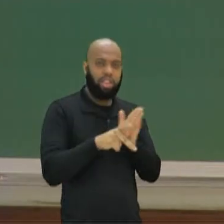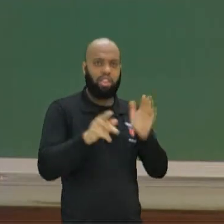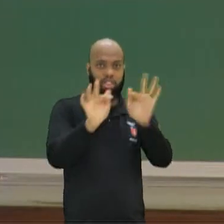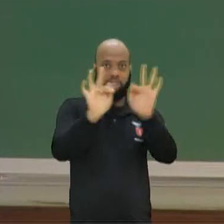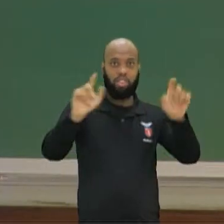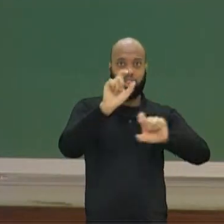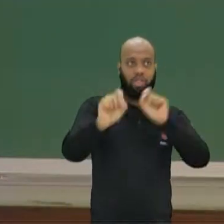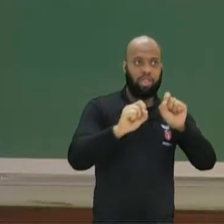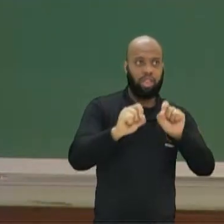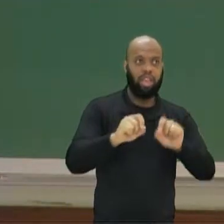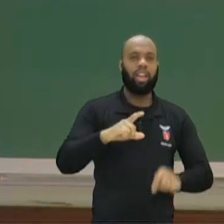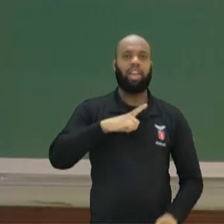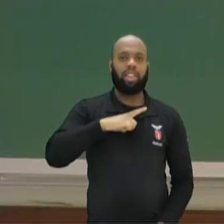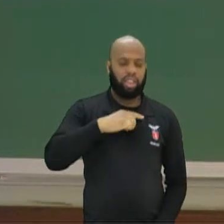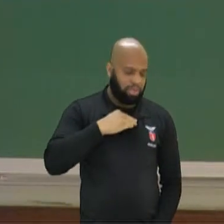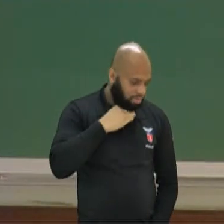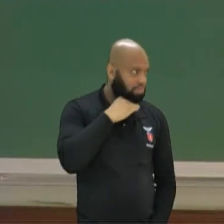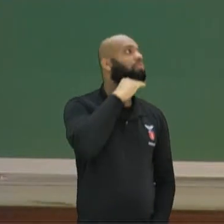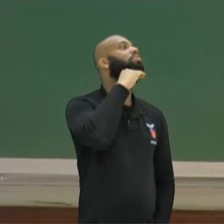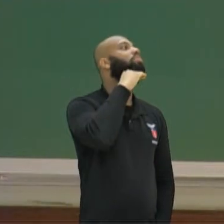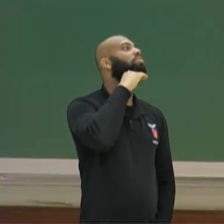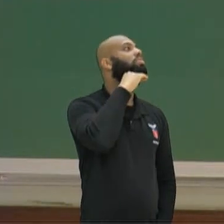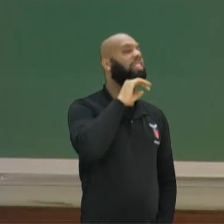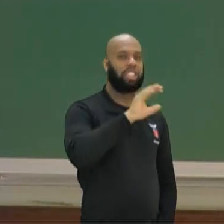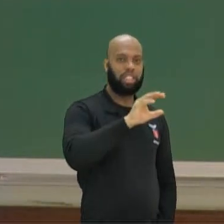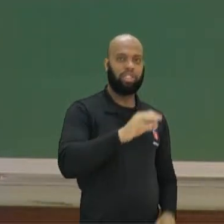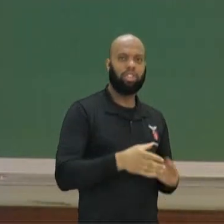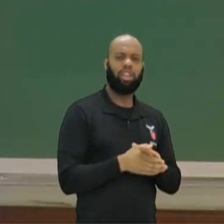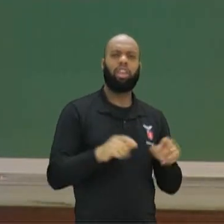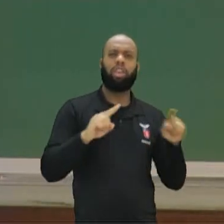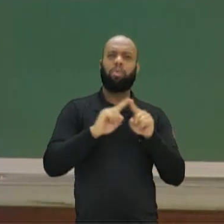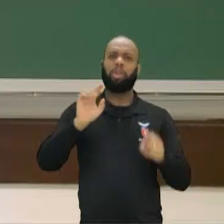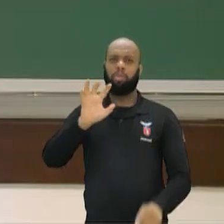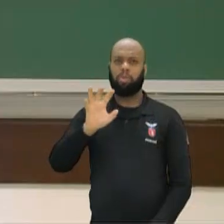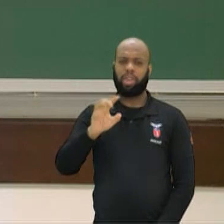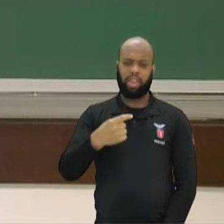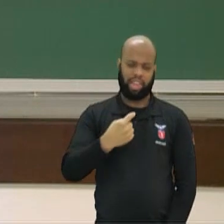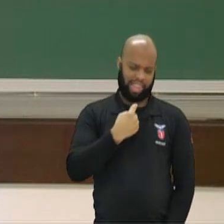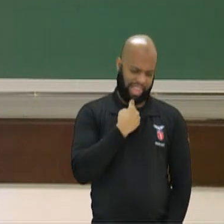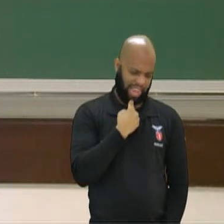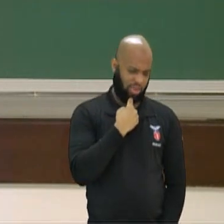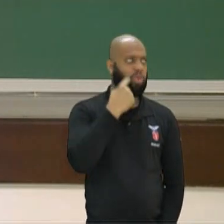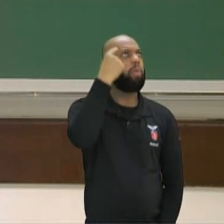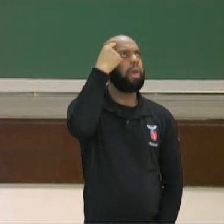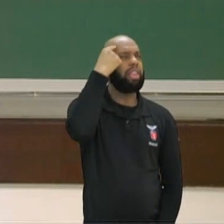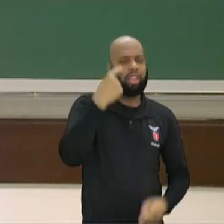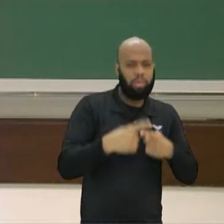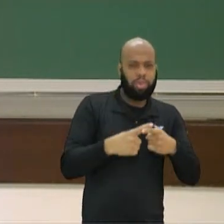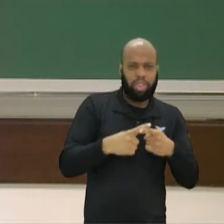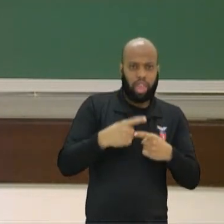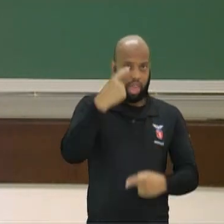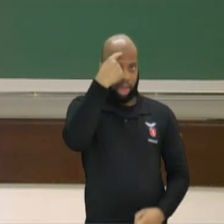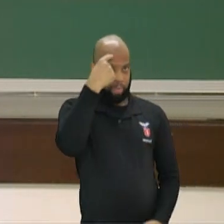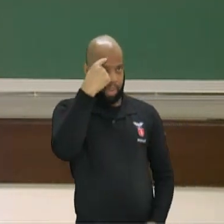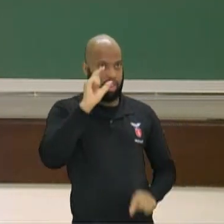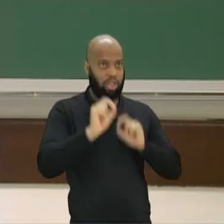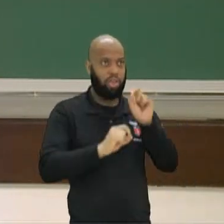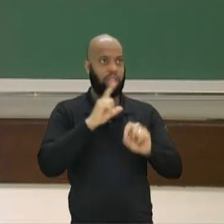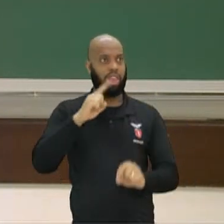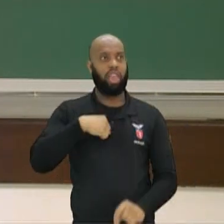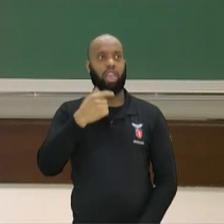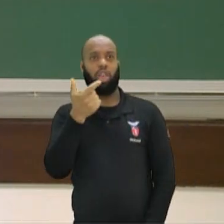seria mantenha sua cabeça erguida. Aí você pensa, mas espera aí, queixo, cabeça, como assim? Já que cabeça em inglês se